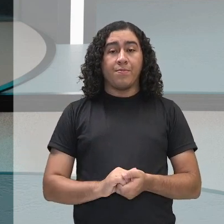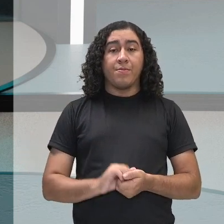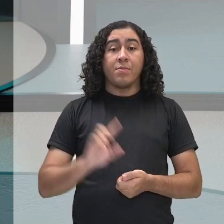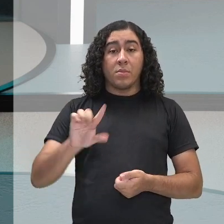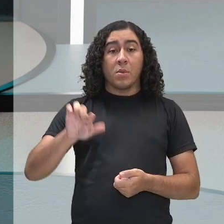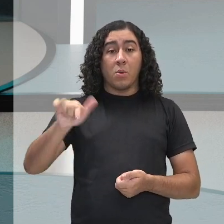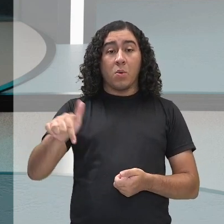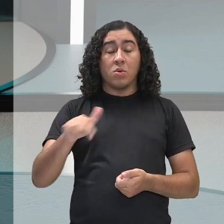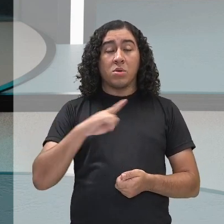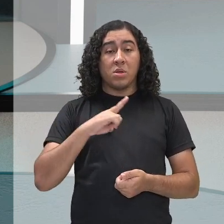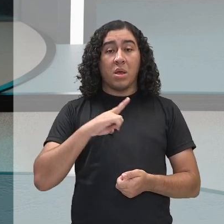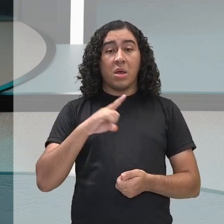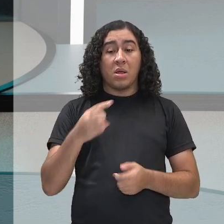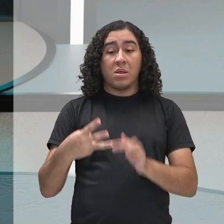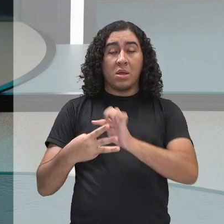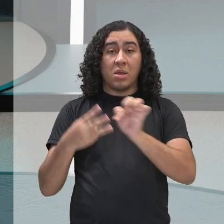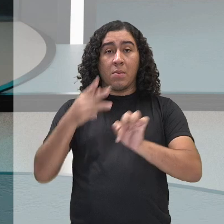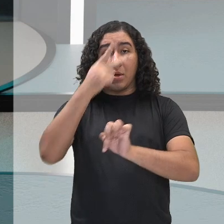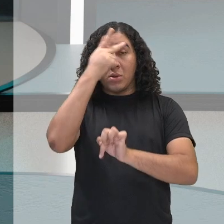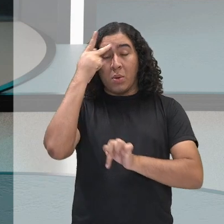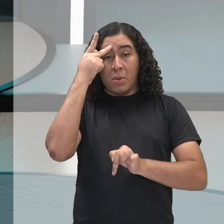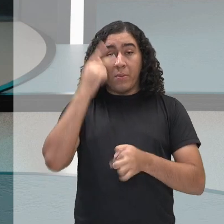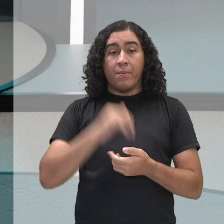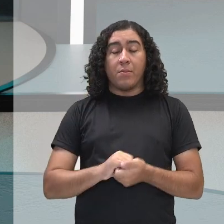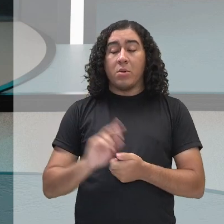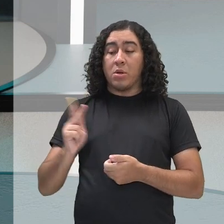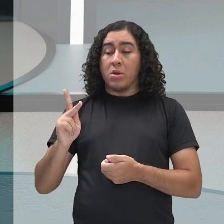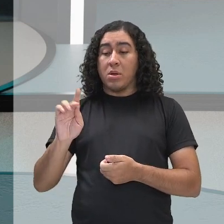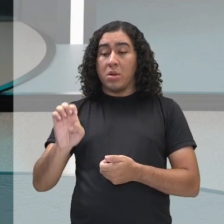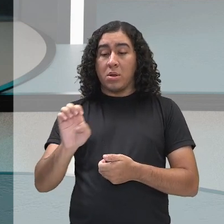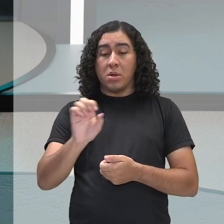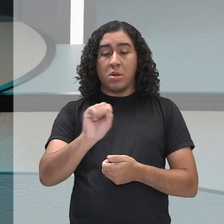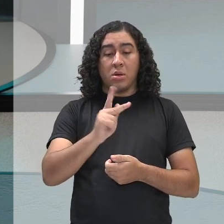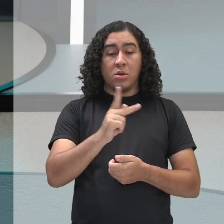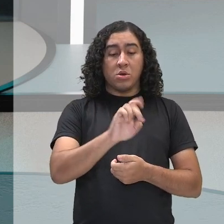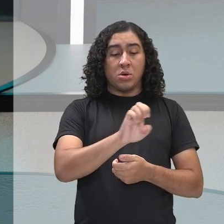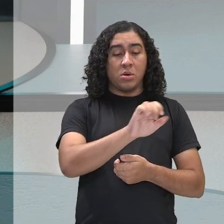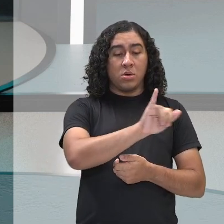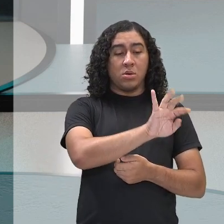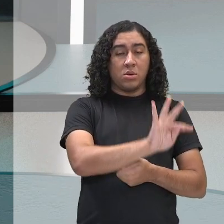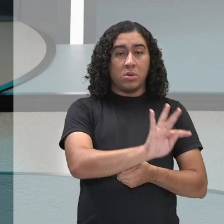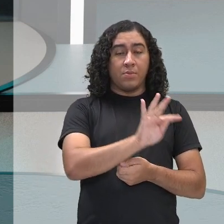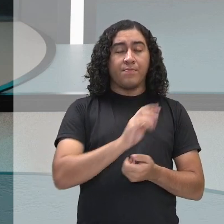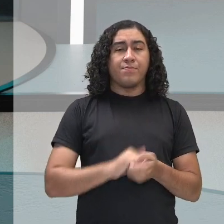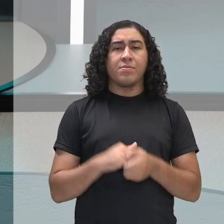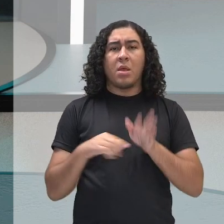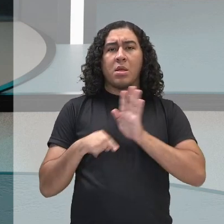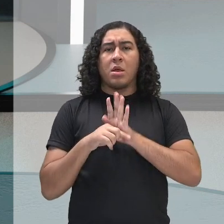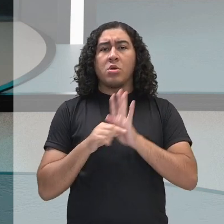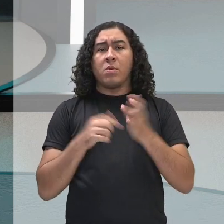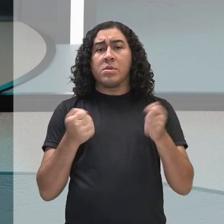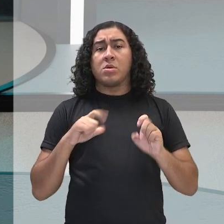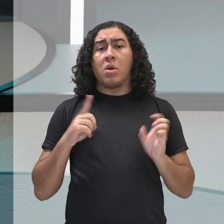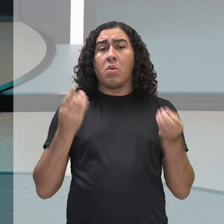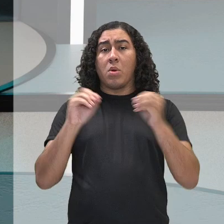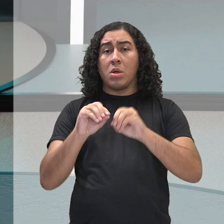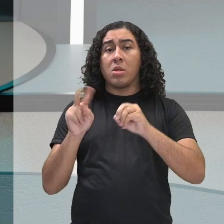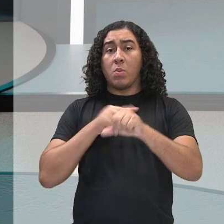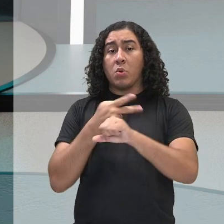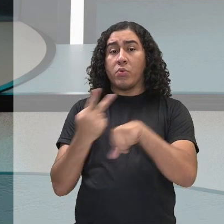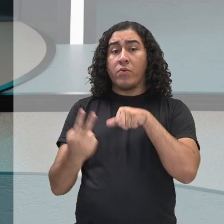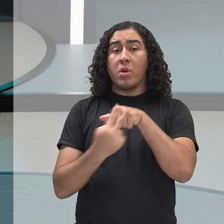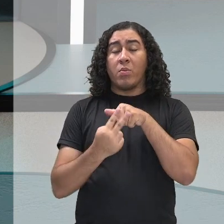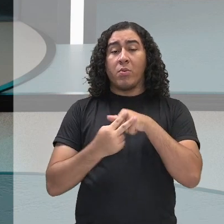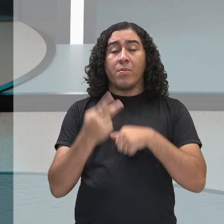vocês têm a terceira pessoa. He, she, it, is. Ok? Para fazer a forma negativa, o que eu preciso acrescentar logo depois do verbo?